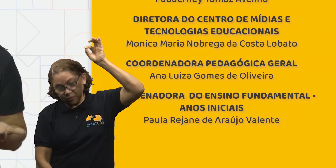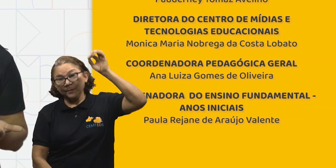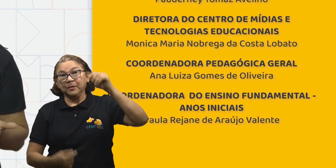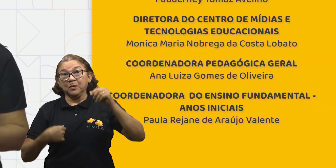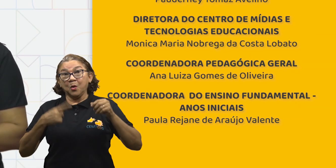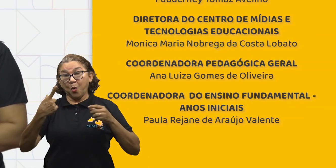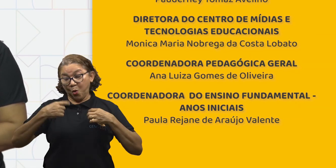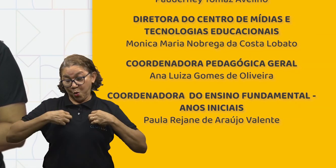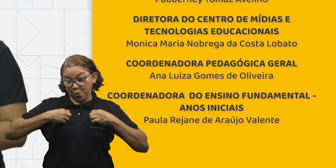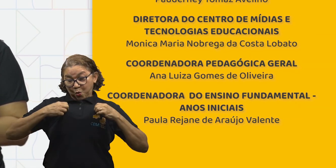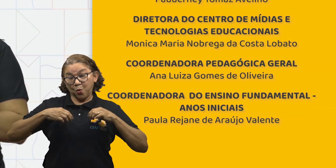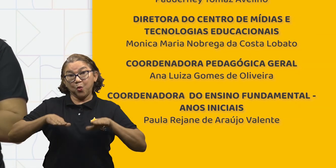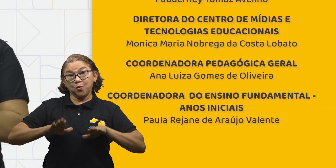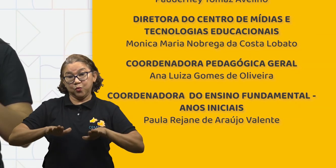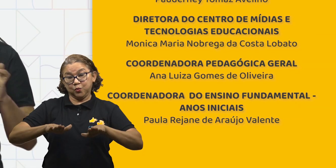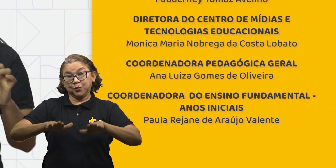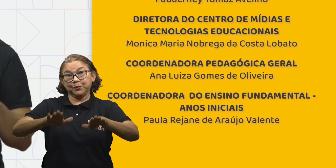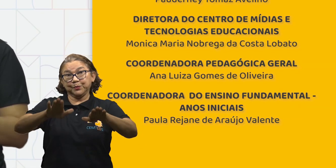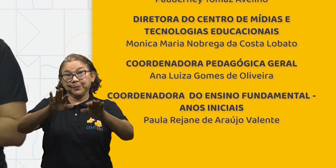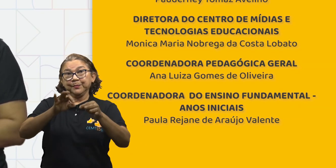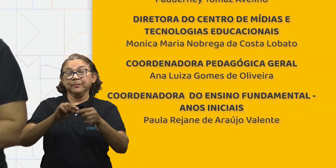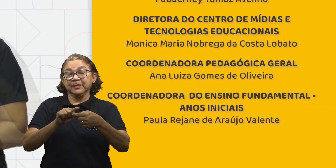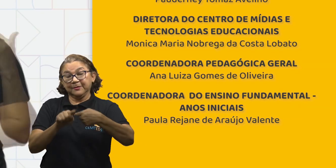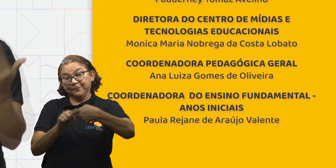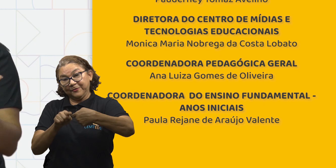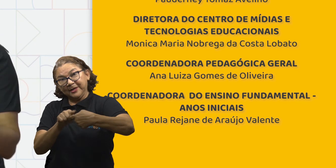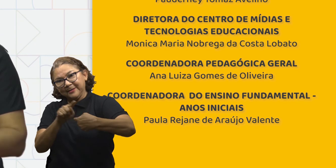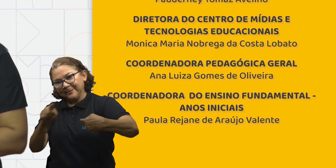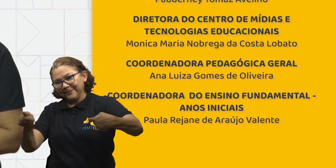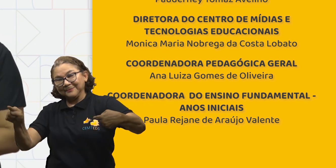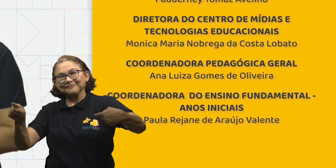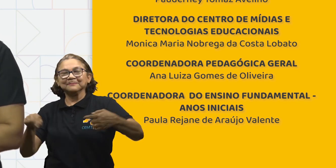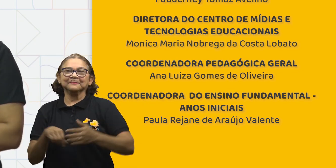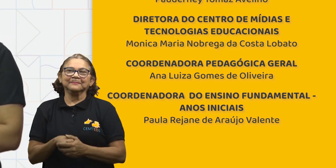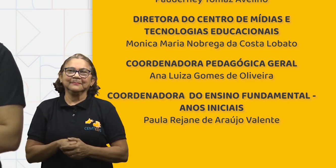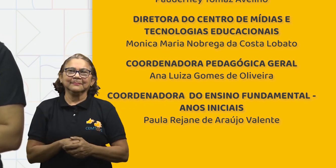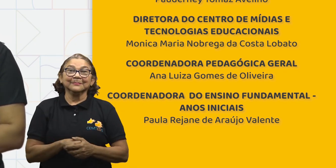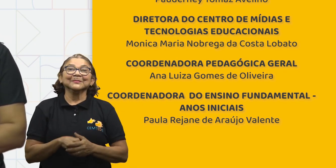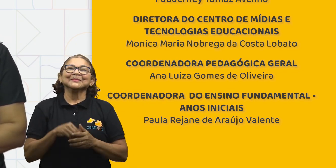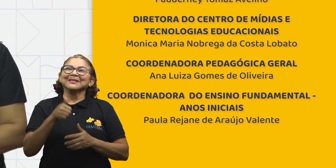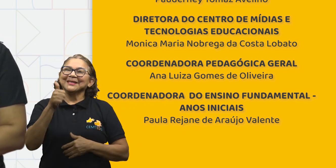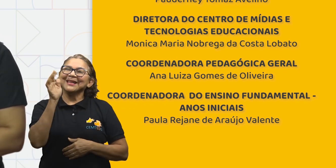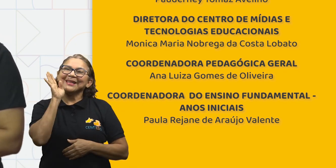a fita métrica, que mede um pedaço de tecido. Que legal!